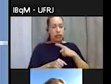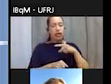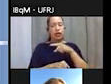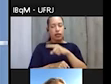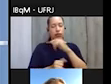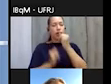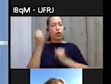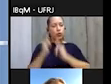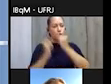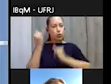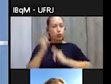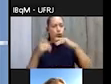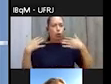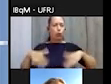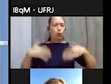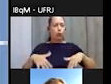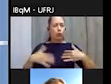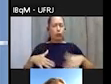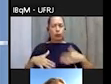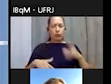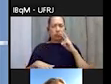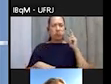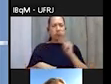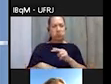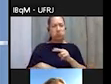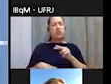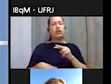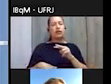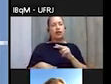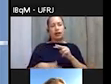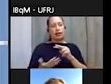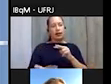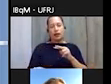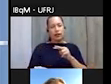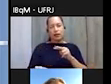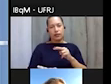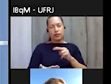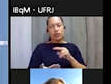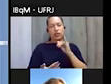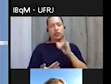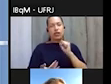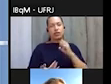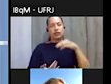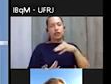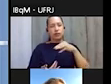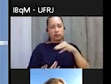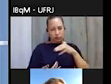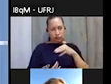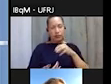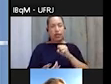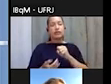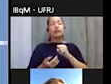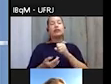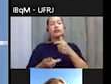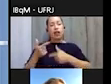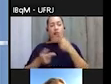enorme, faz um reconhecimento gigantesco de ICMS para o estado do Ceará, e esses homens que